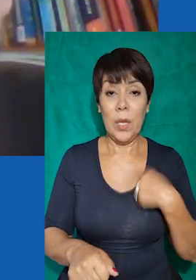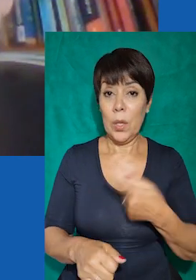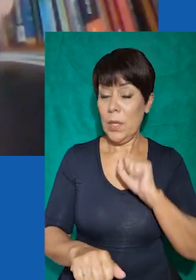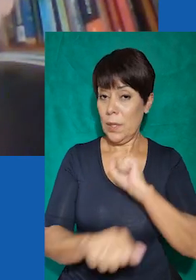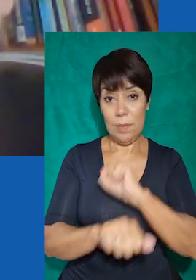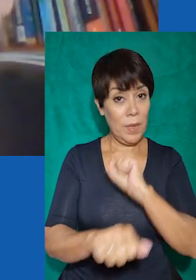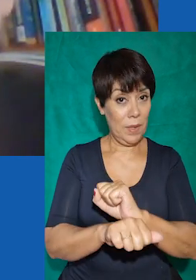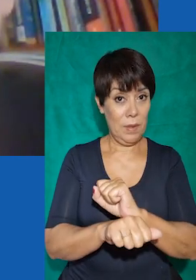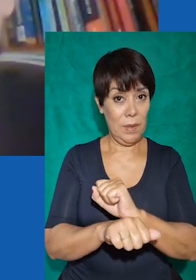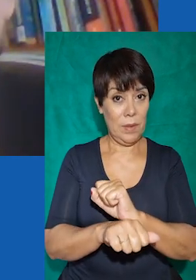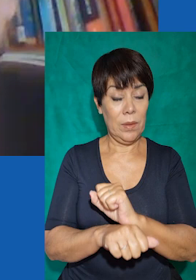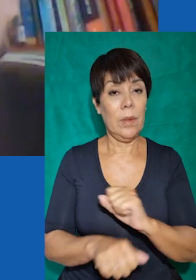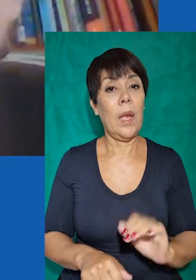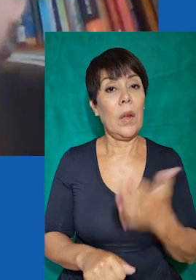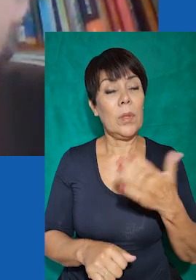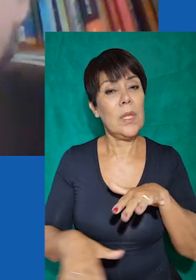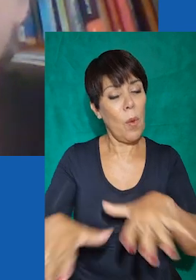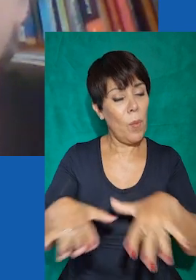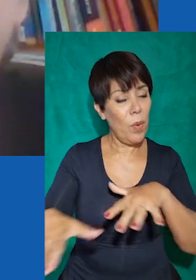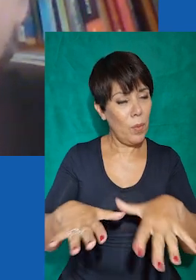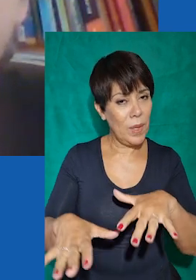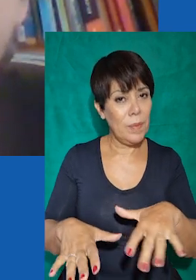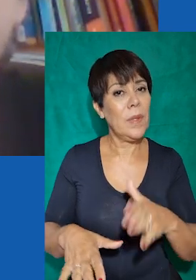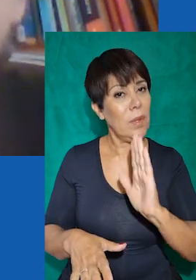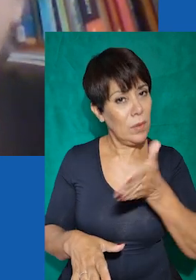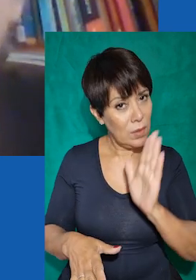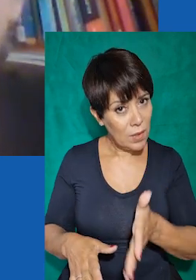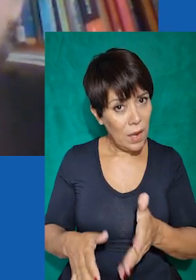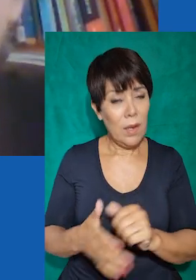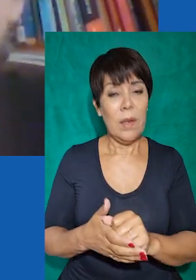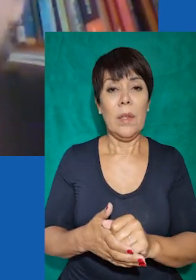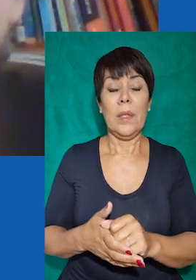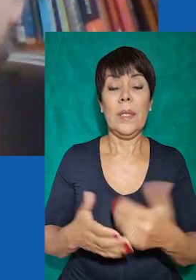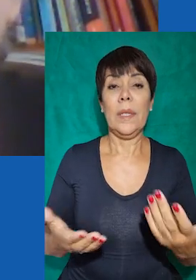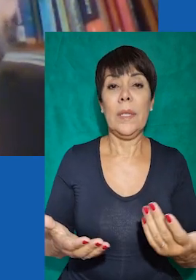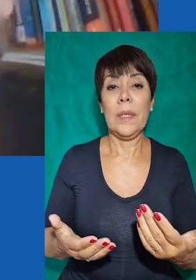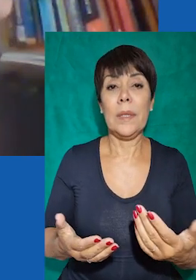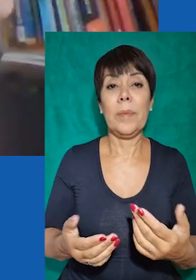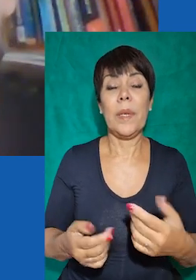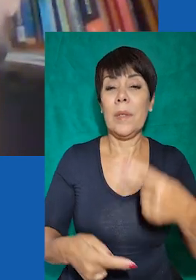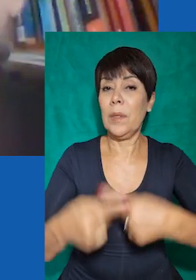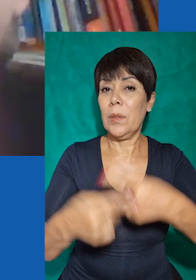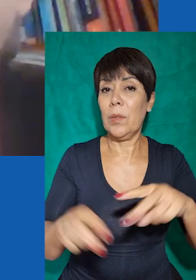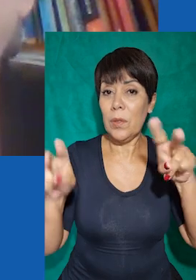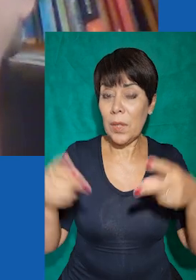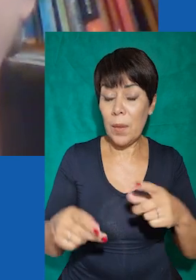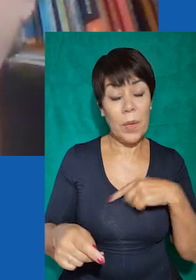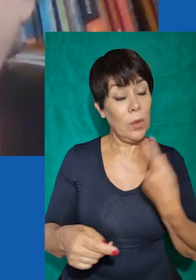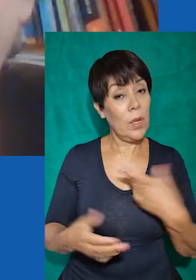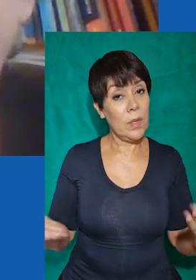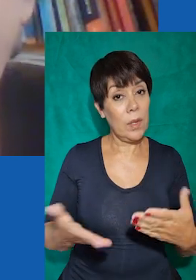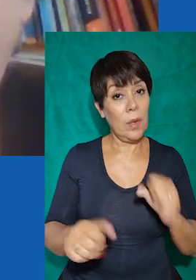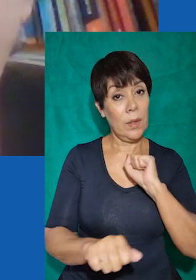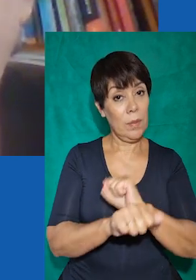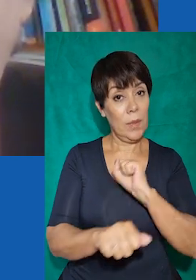todos aguardando. Houve uma enorme mobilização, né? Houve uma enorme mobilização em torno disso, estamos todos